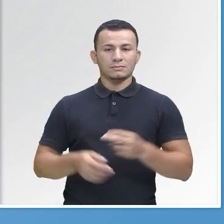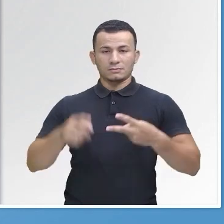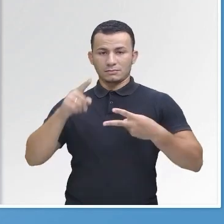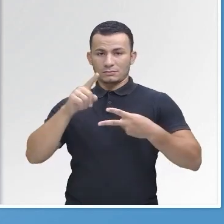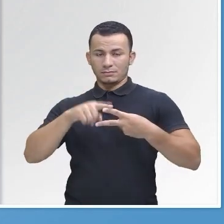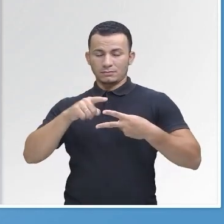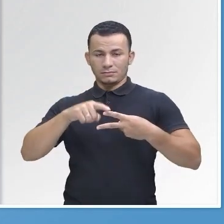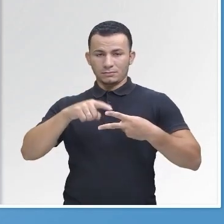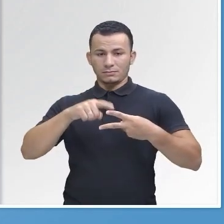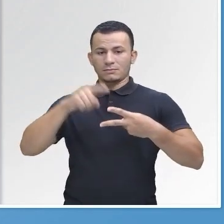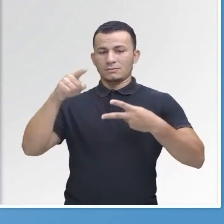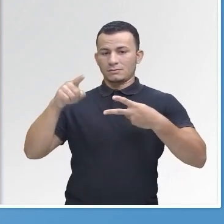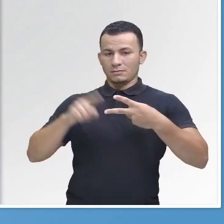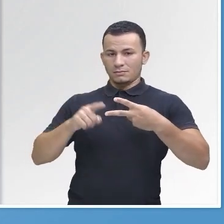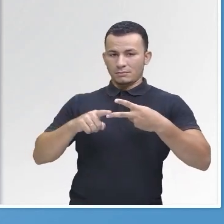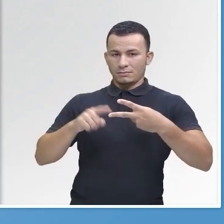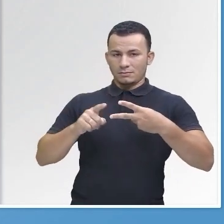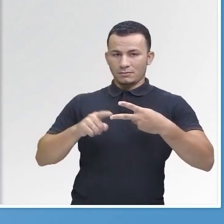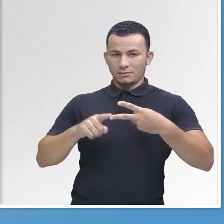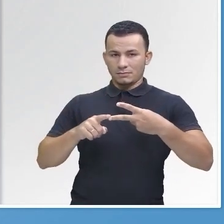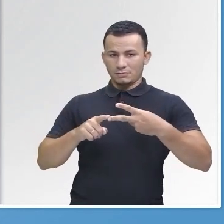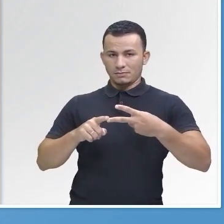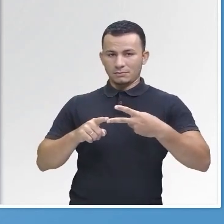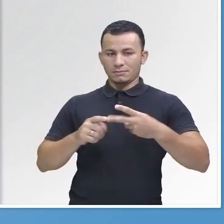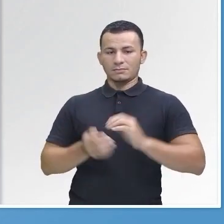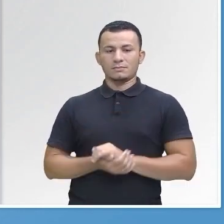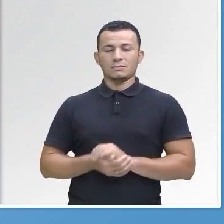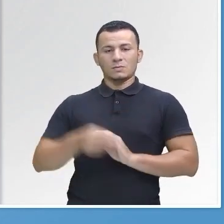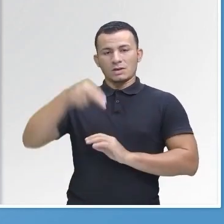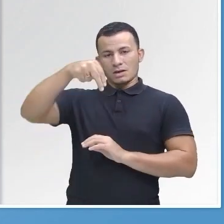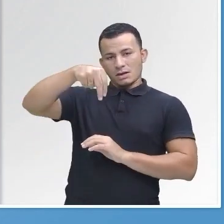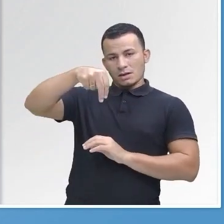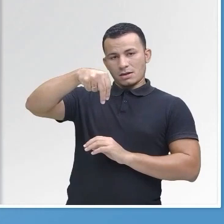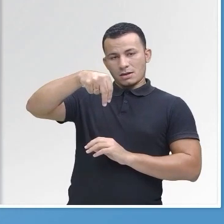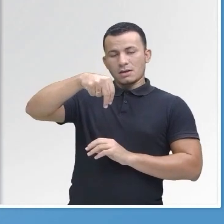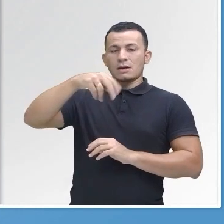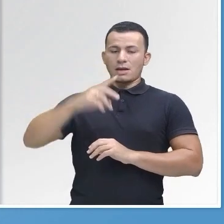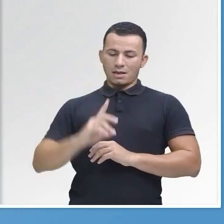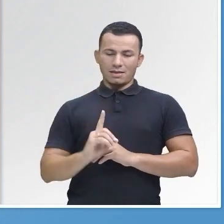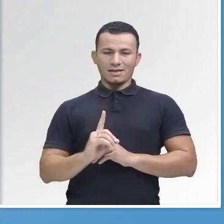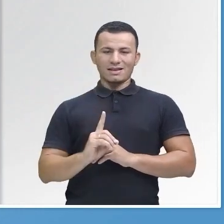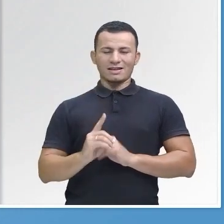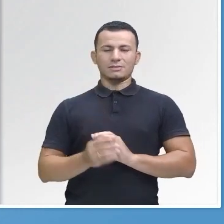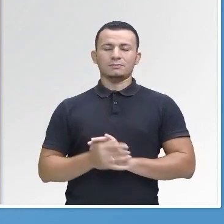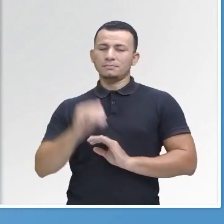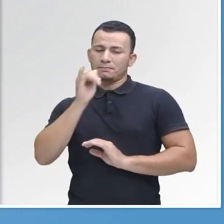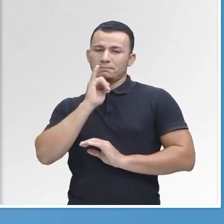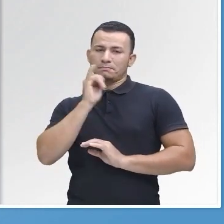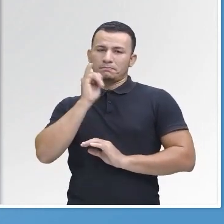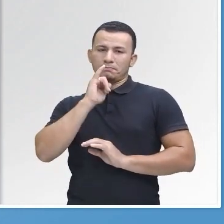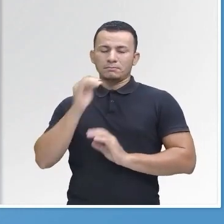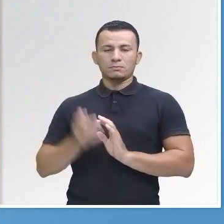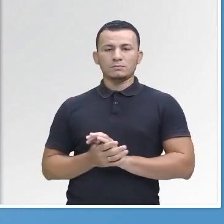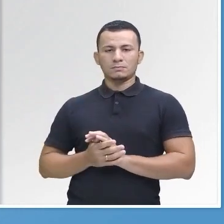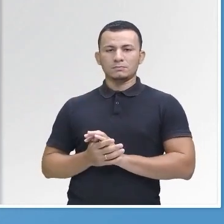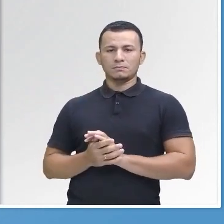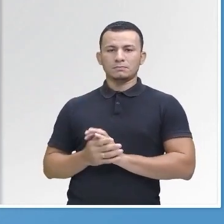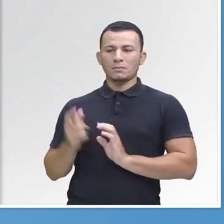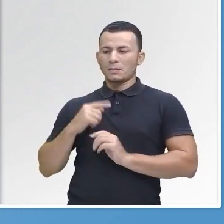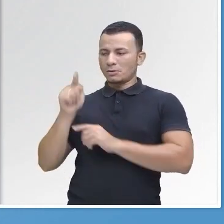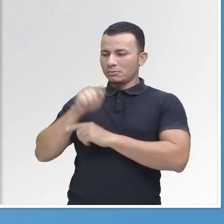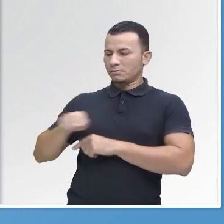Numerador, denominador. Tá certo? Então, por exemplo, se eu tenho um todo aqui, esse todo foi dividido em